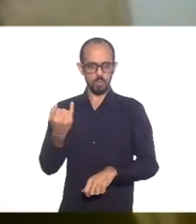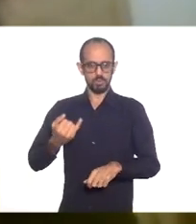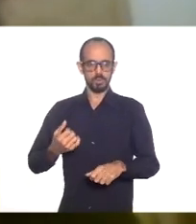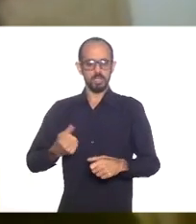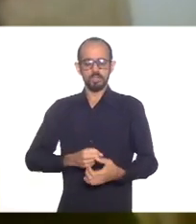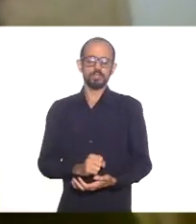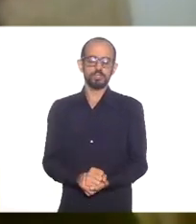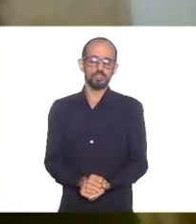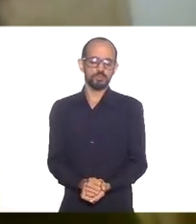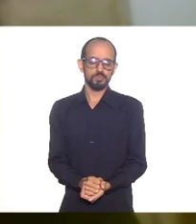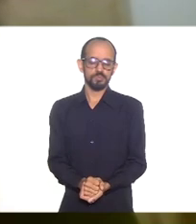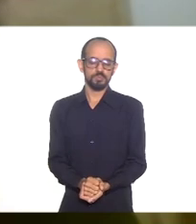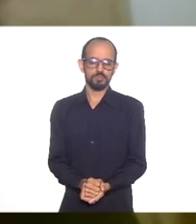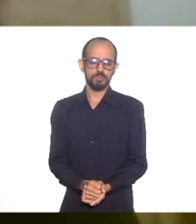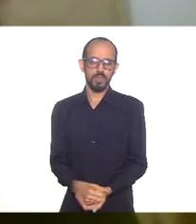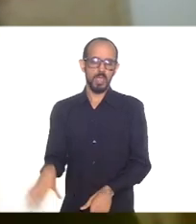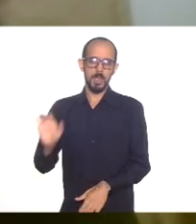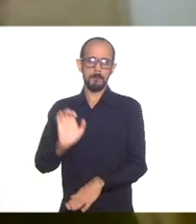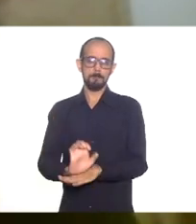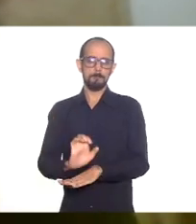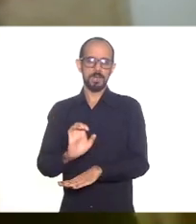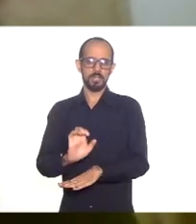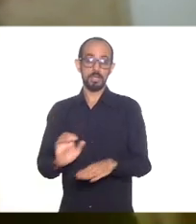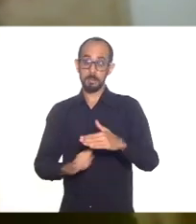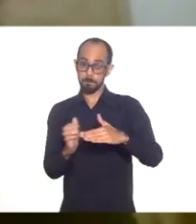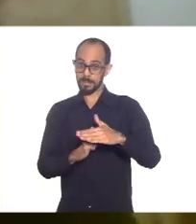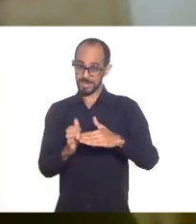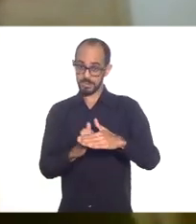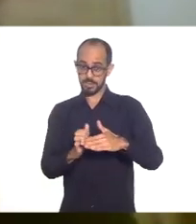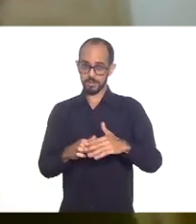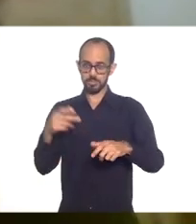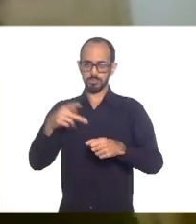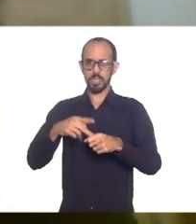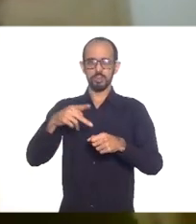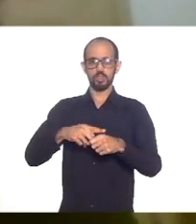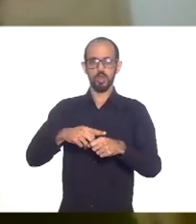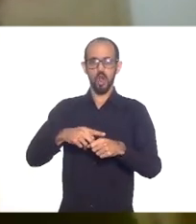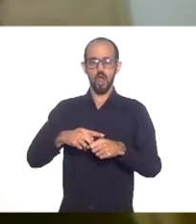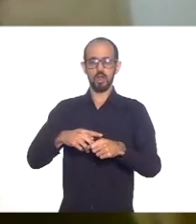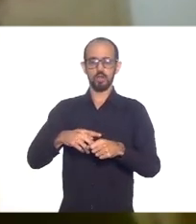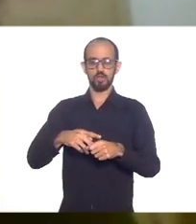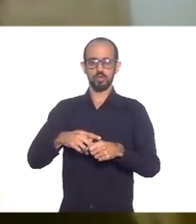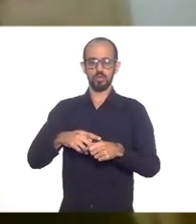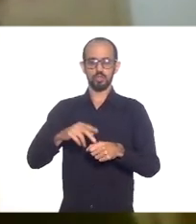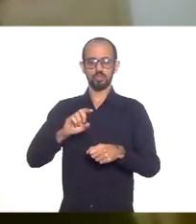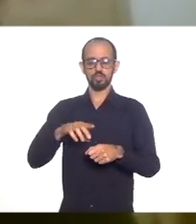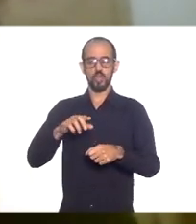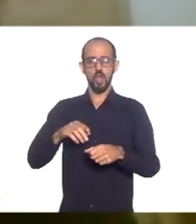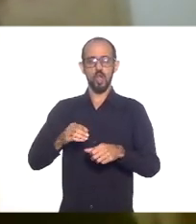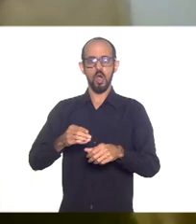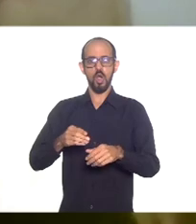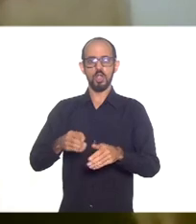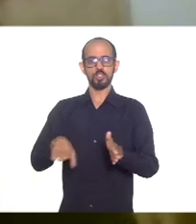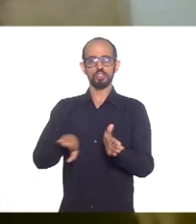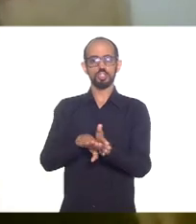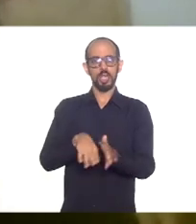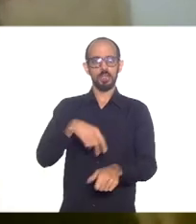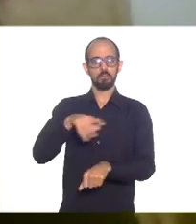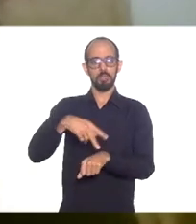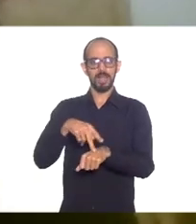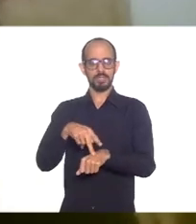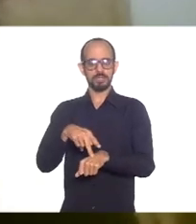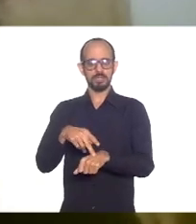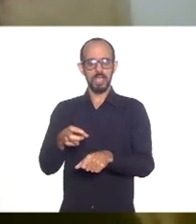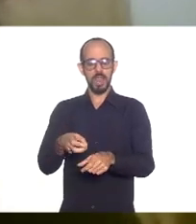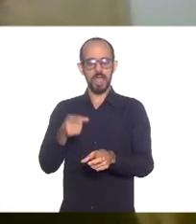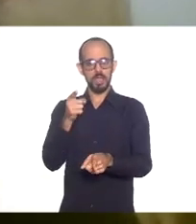é: empresa de petróleo só está em país que ela acha que o sistema